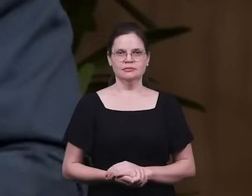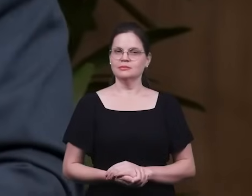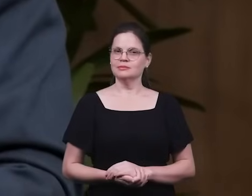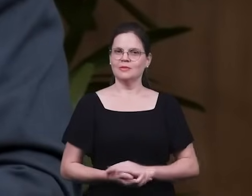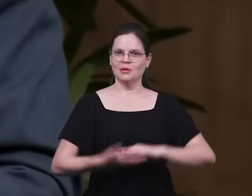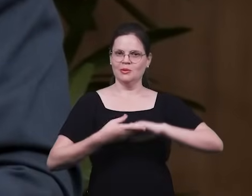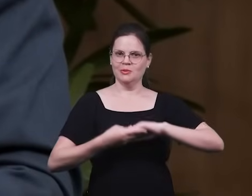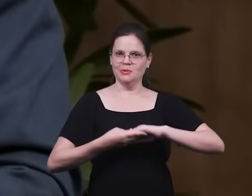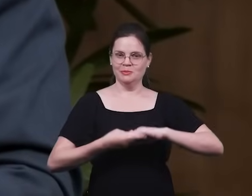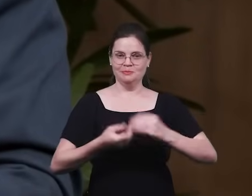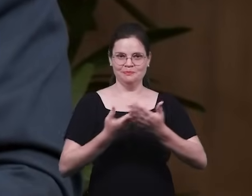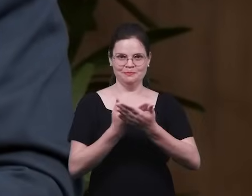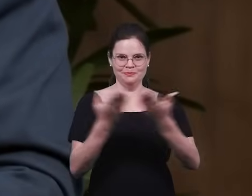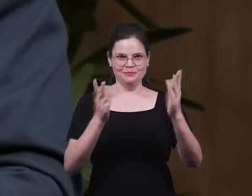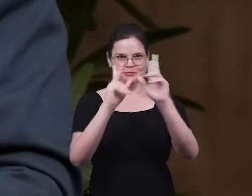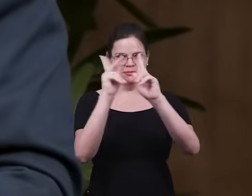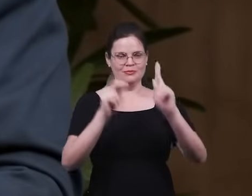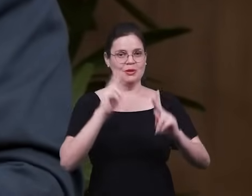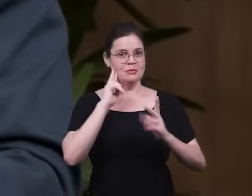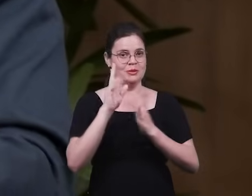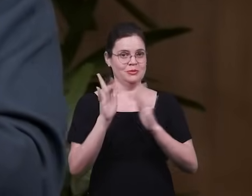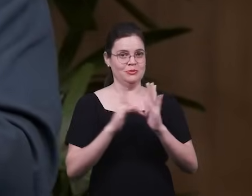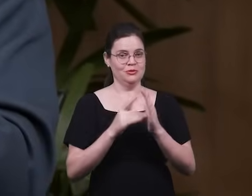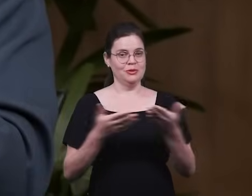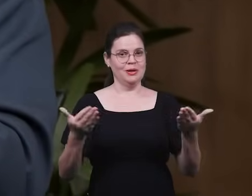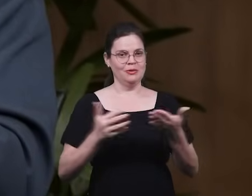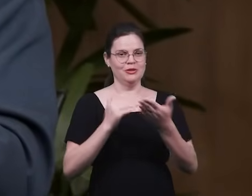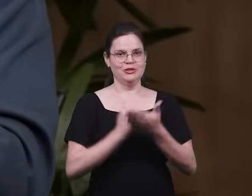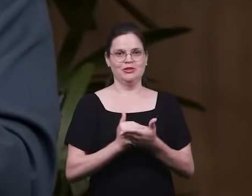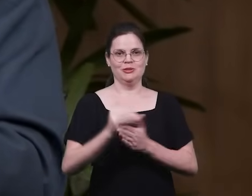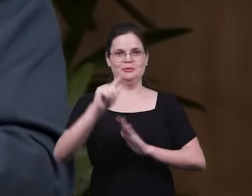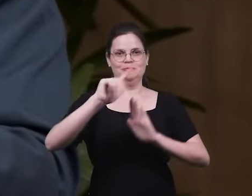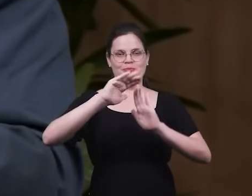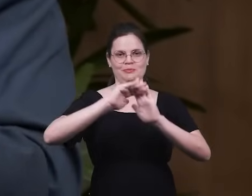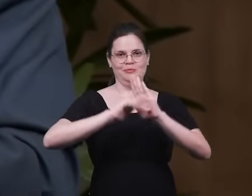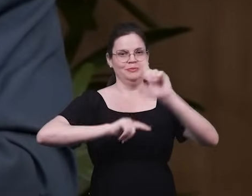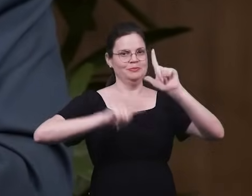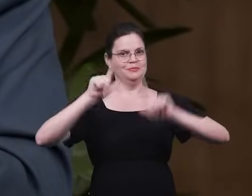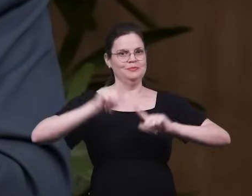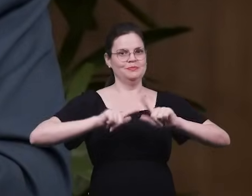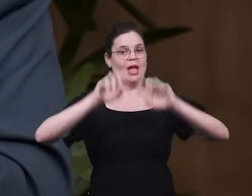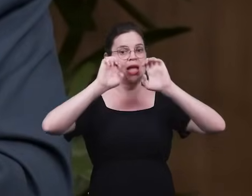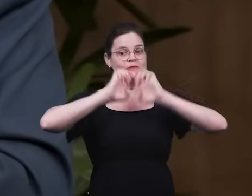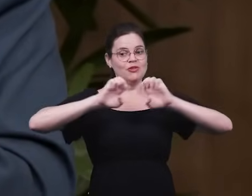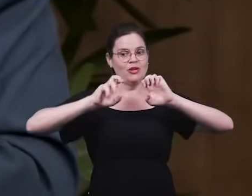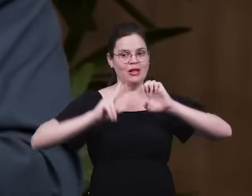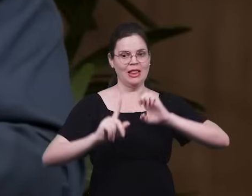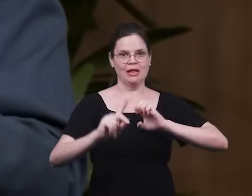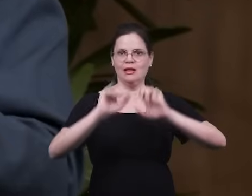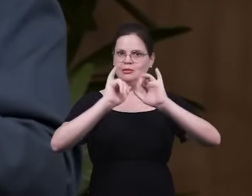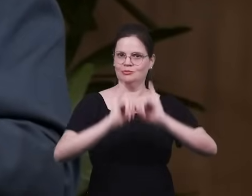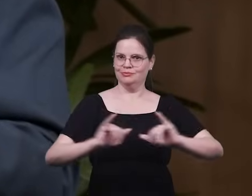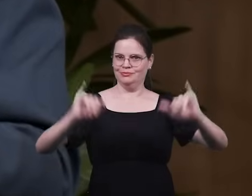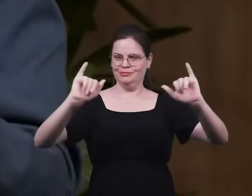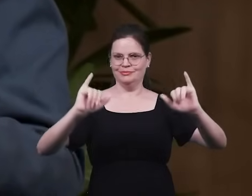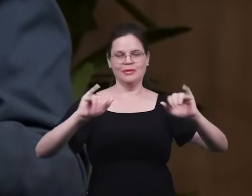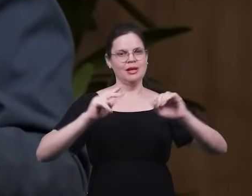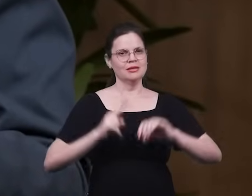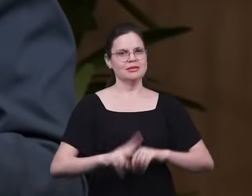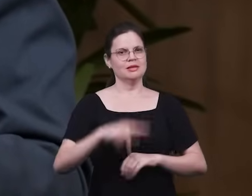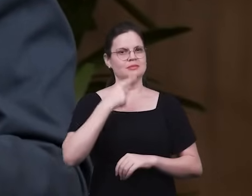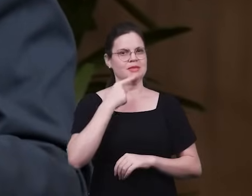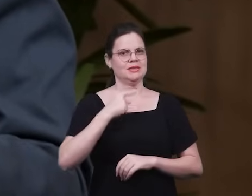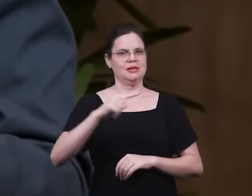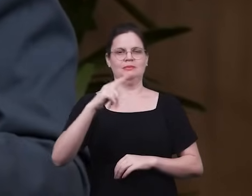cumprimentamos a todos com a paz do Senhor Jesus Esse é o programa anunciando o Evangelho Eterno a cada semana nós